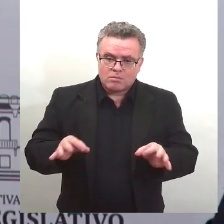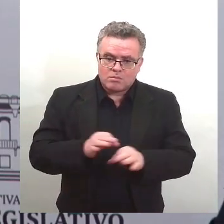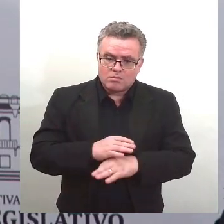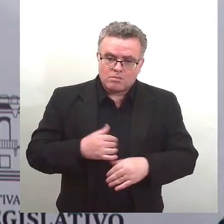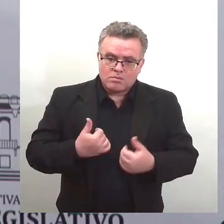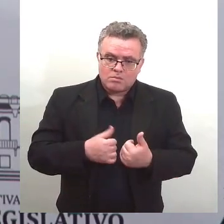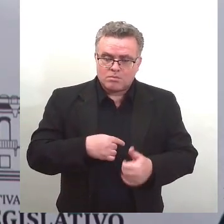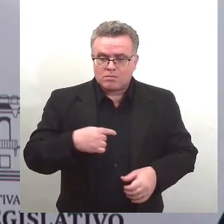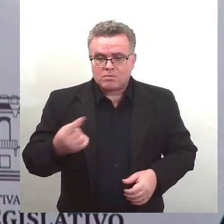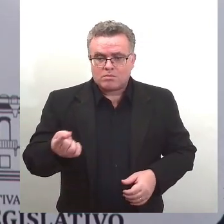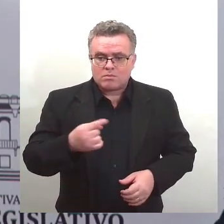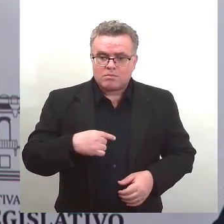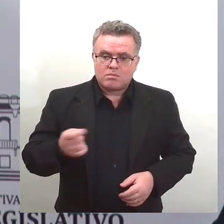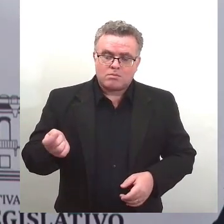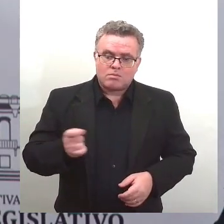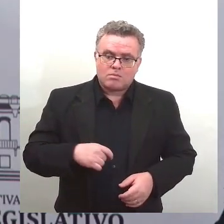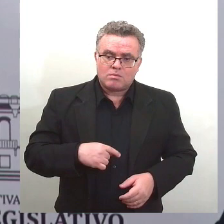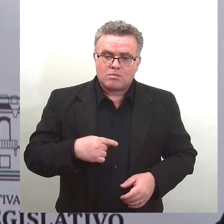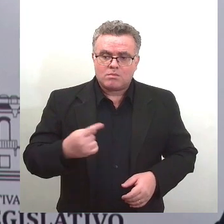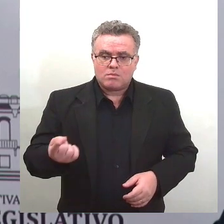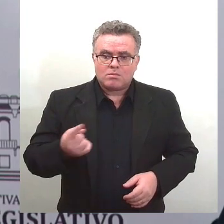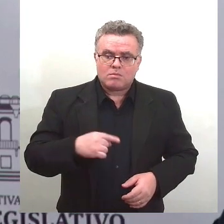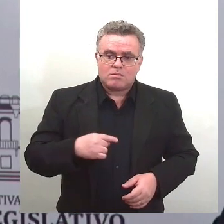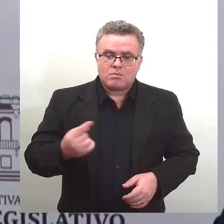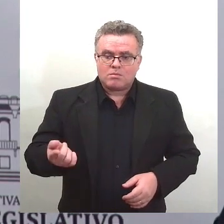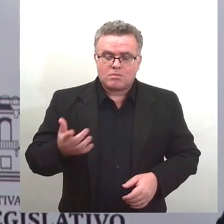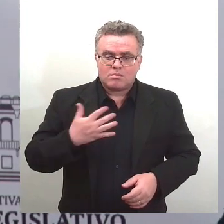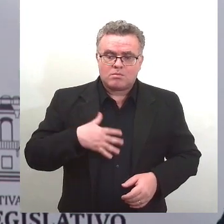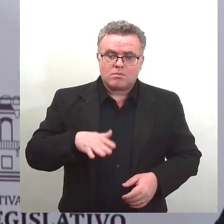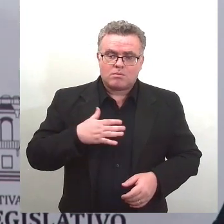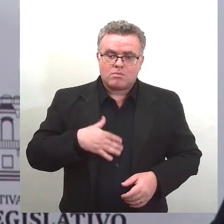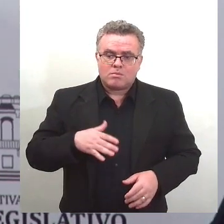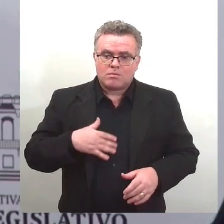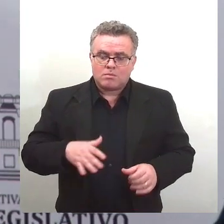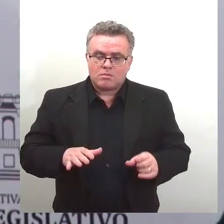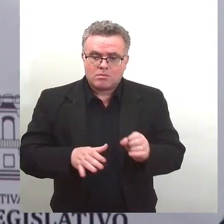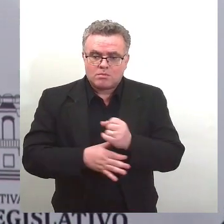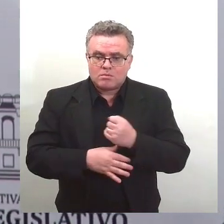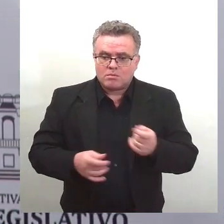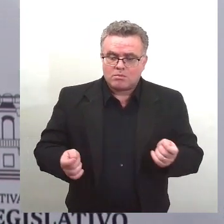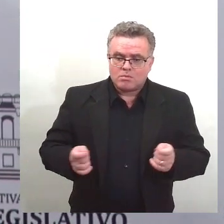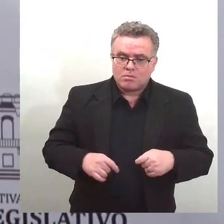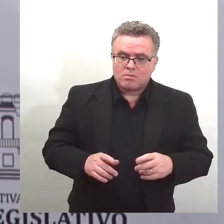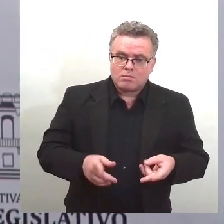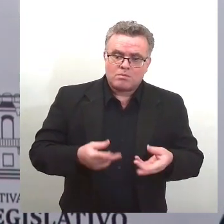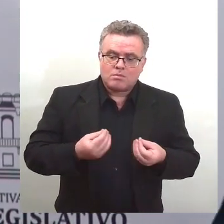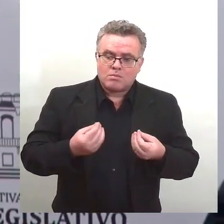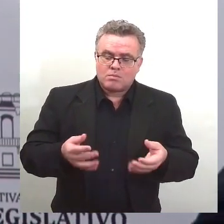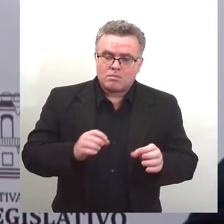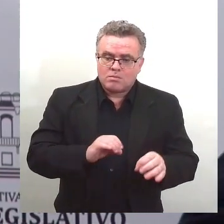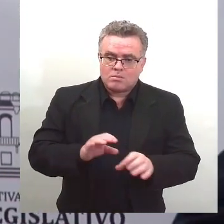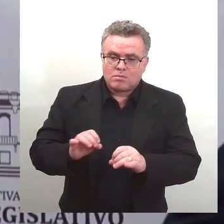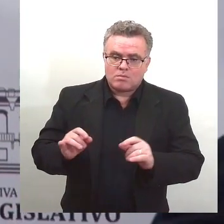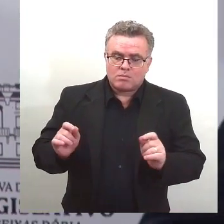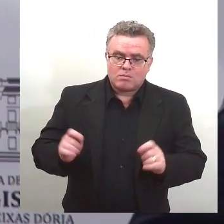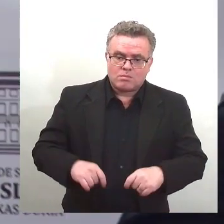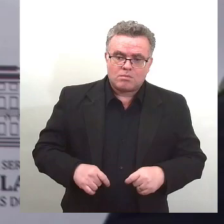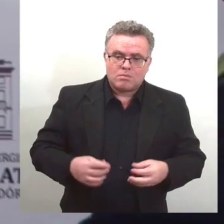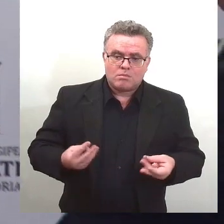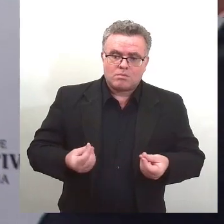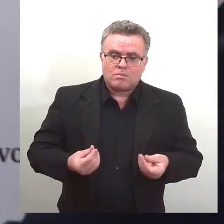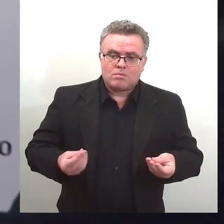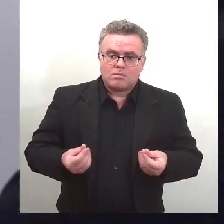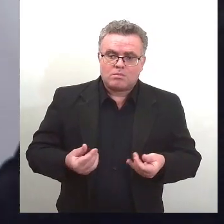ele possa fazer o trajeto dessas crianças de forma segura e forneça educação de qualidade, mas principalmente